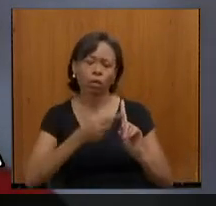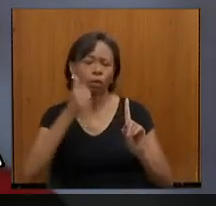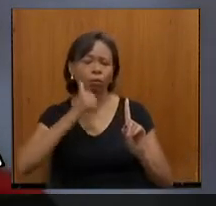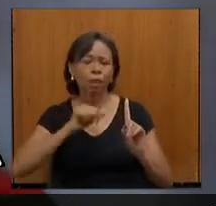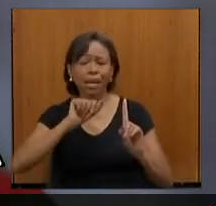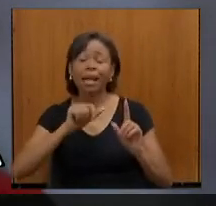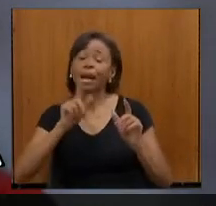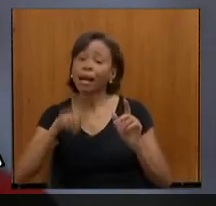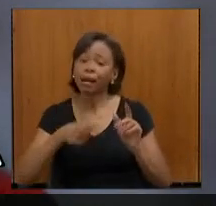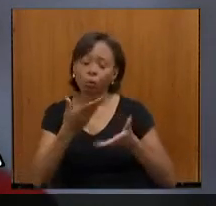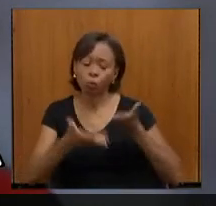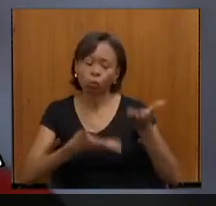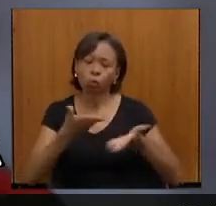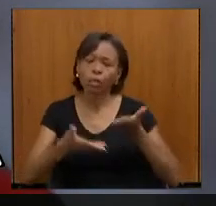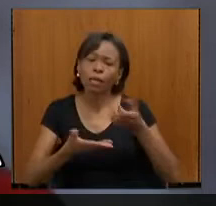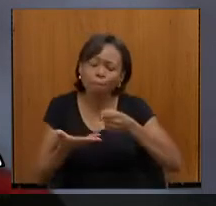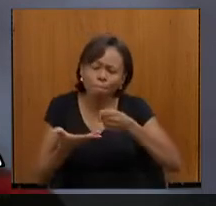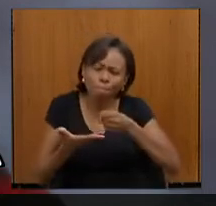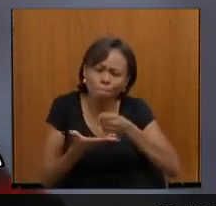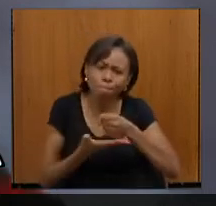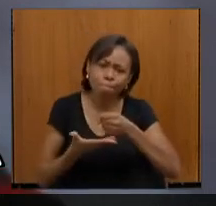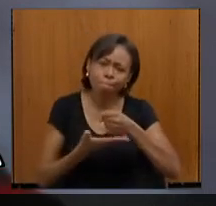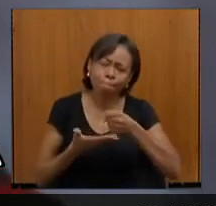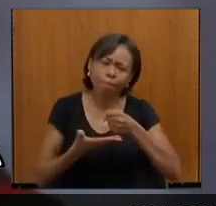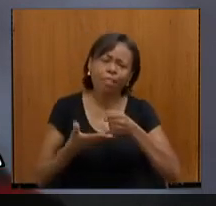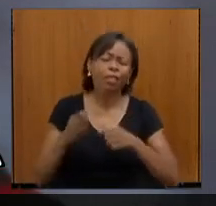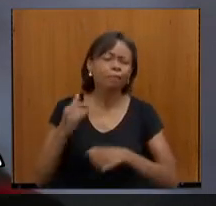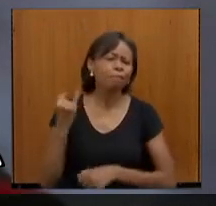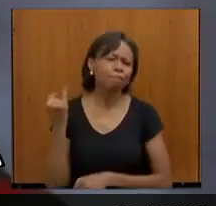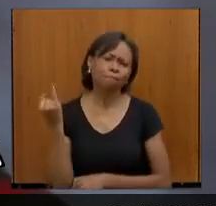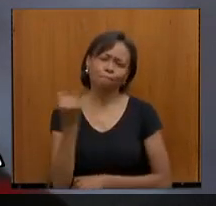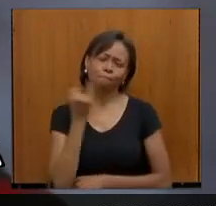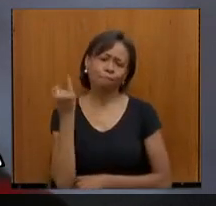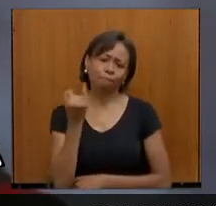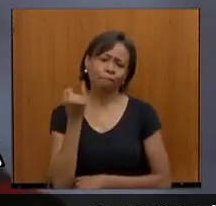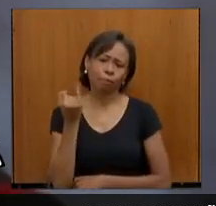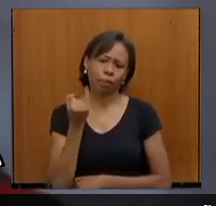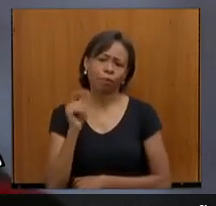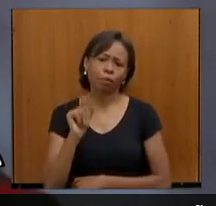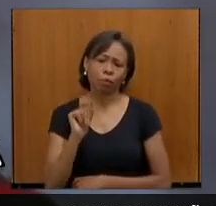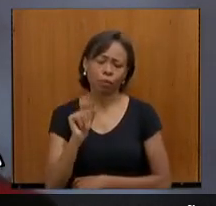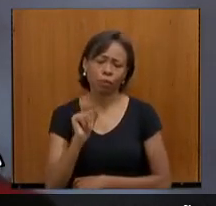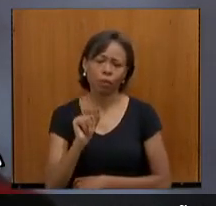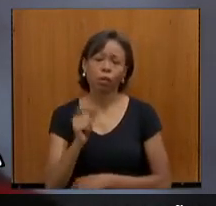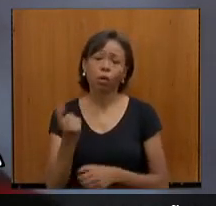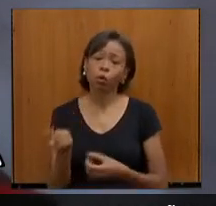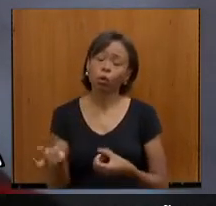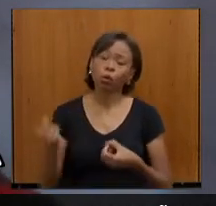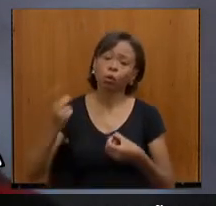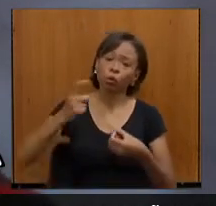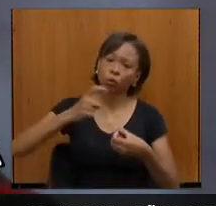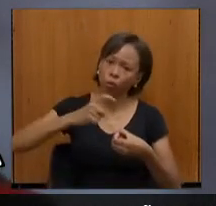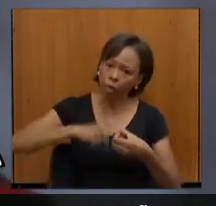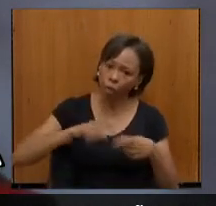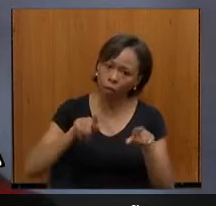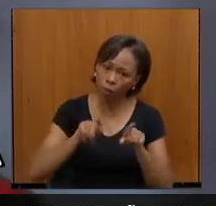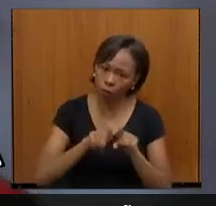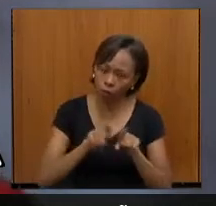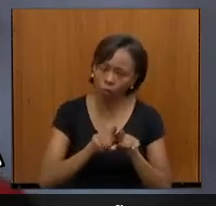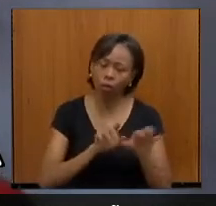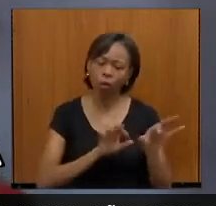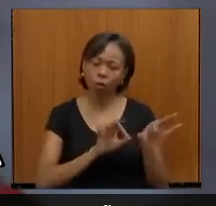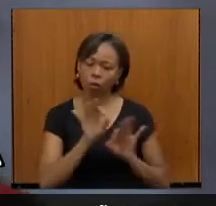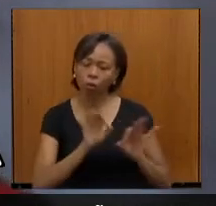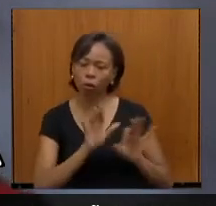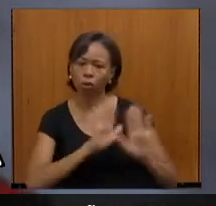eu diria aqui que é importantíssimo nesse momento retomar as medidas de planejamento familiar, como eu vou